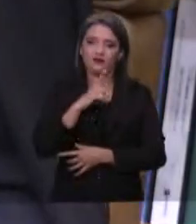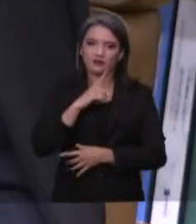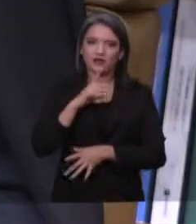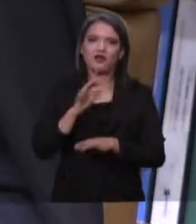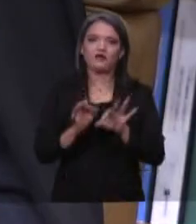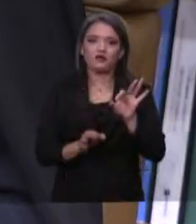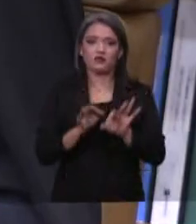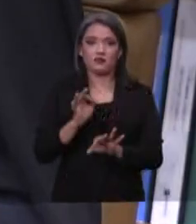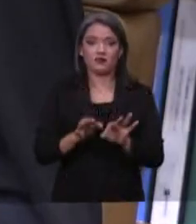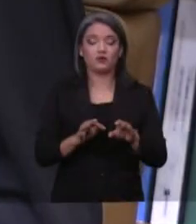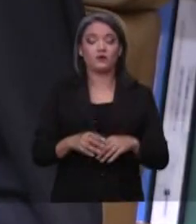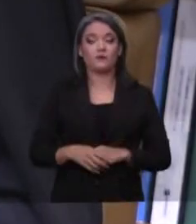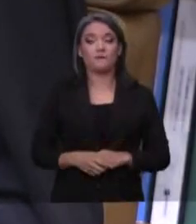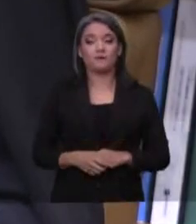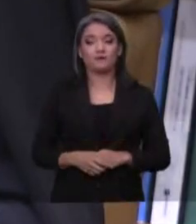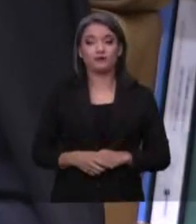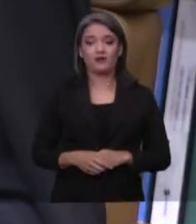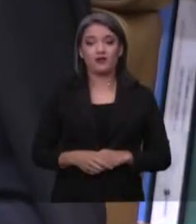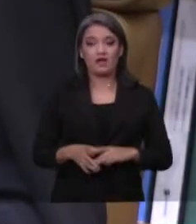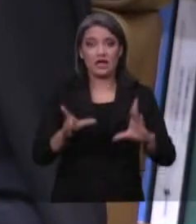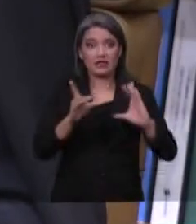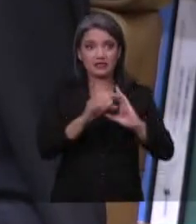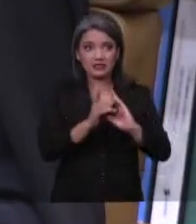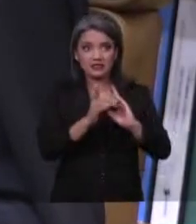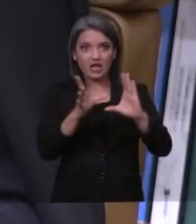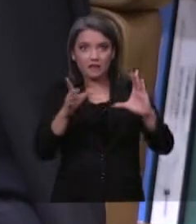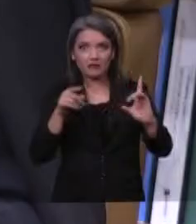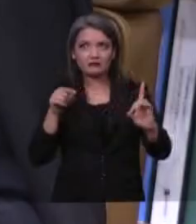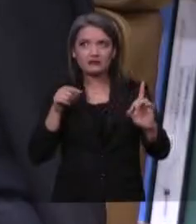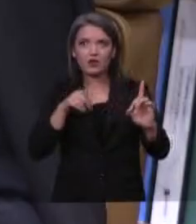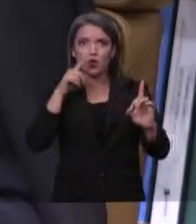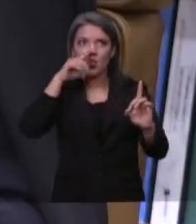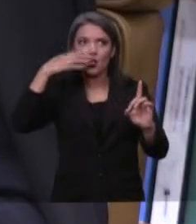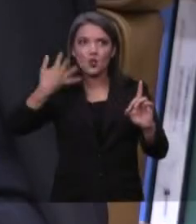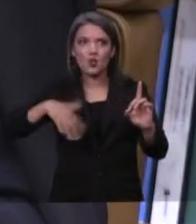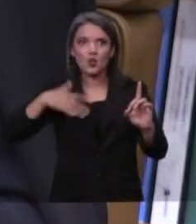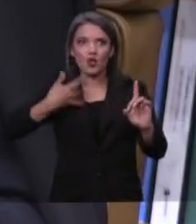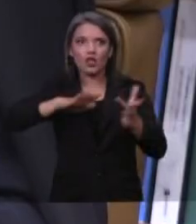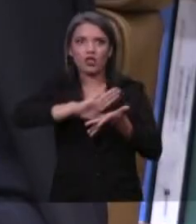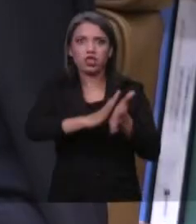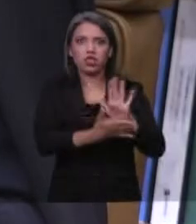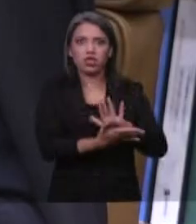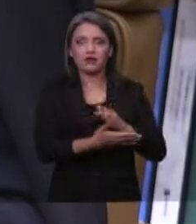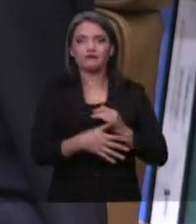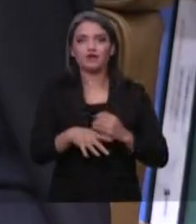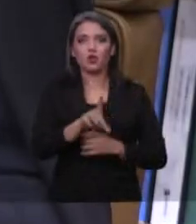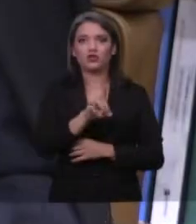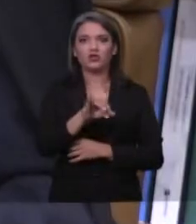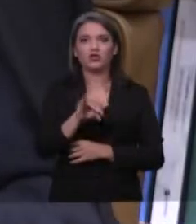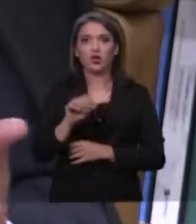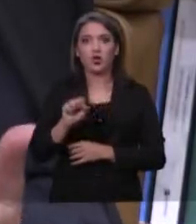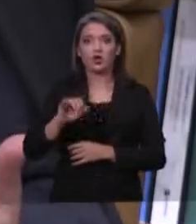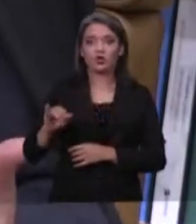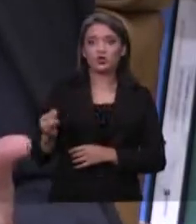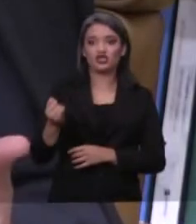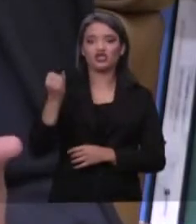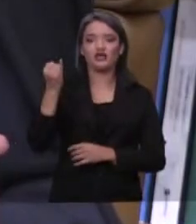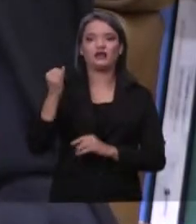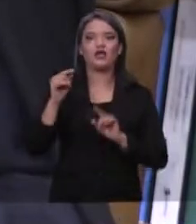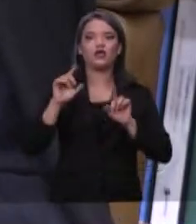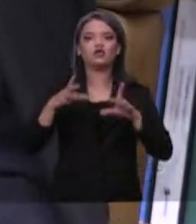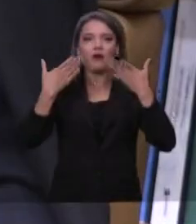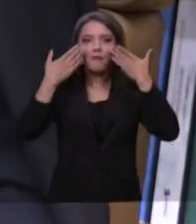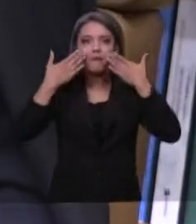democracia brasileira correu risco real e o 8 de janeiro foi a parte mais